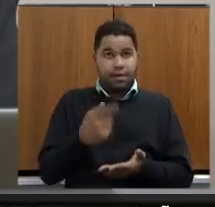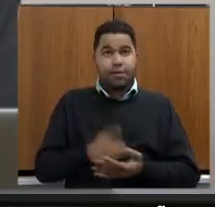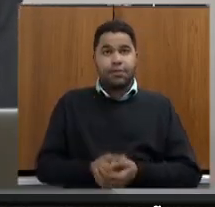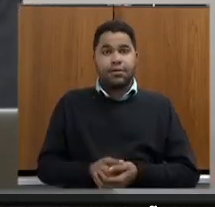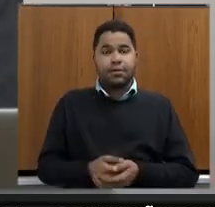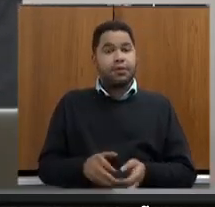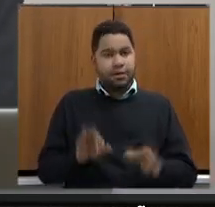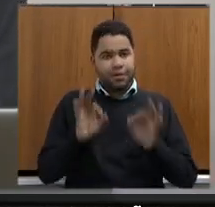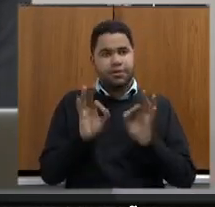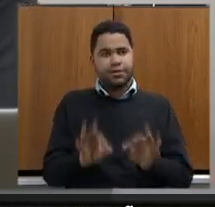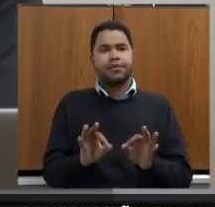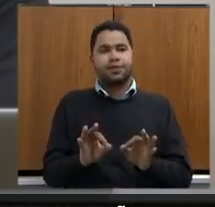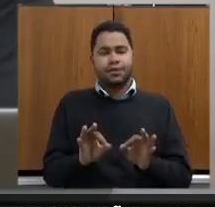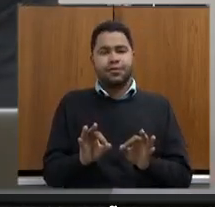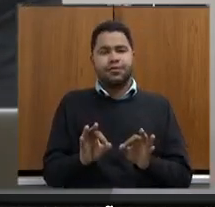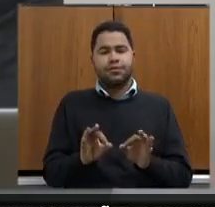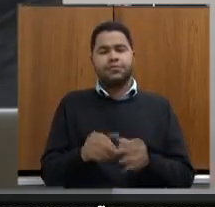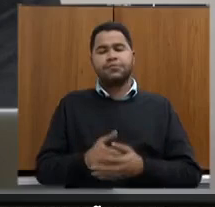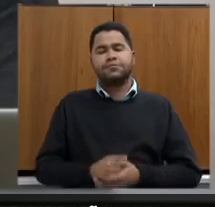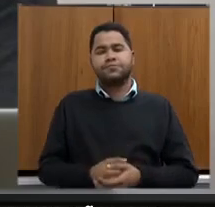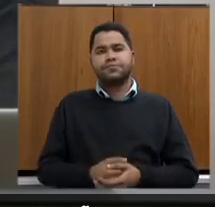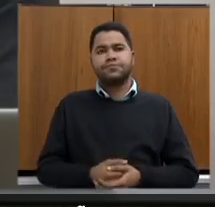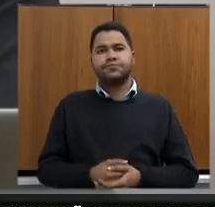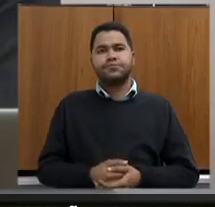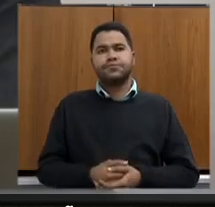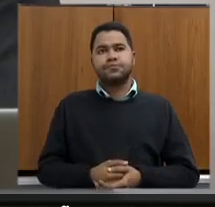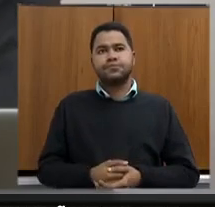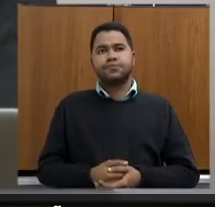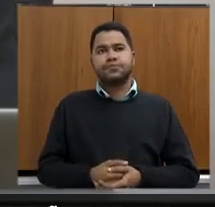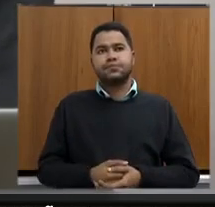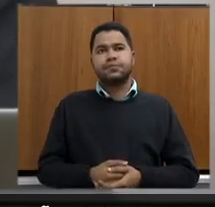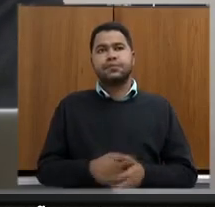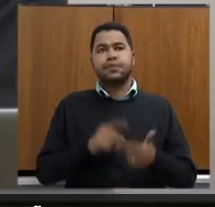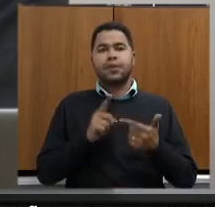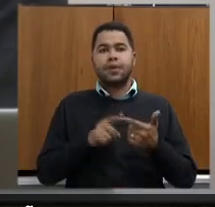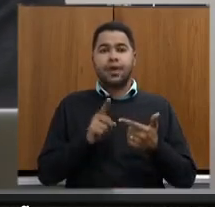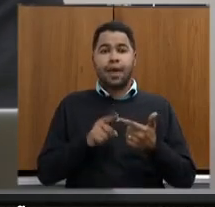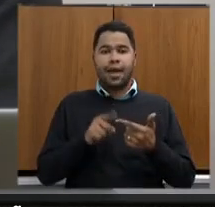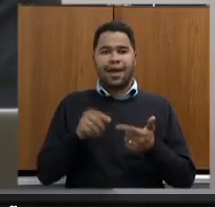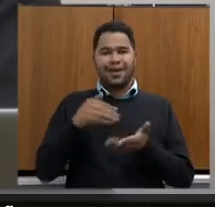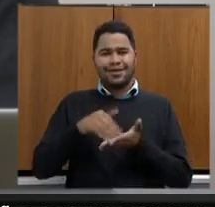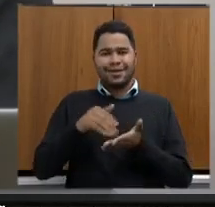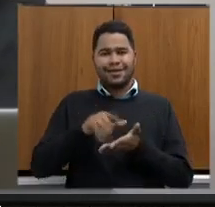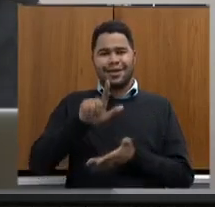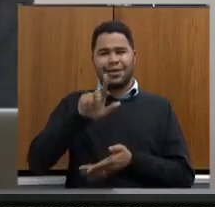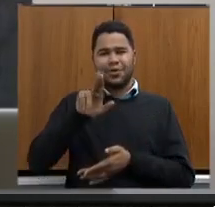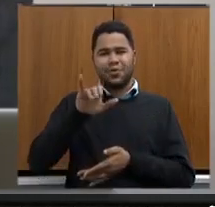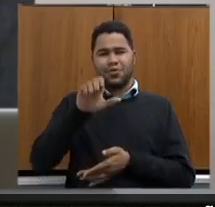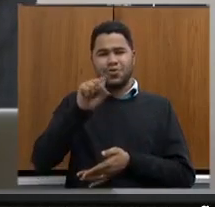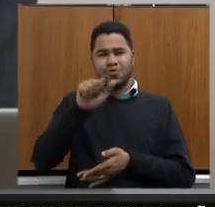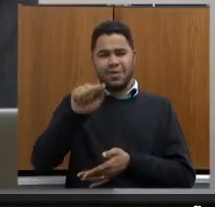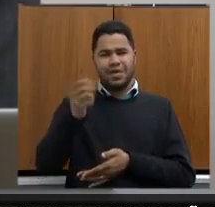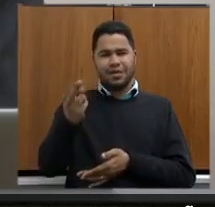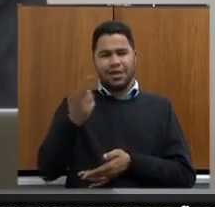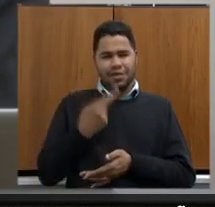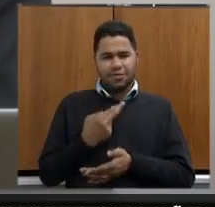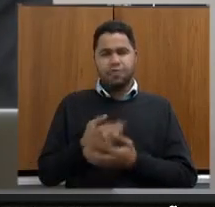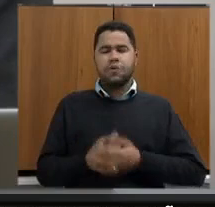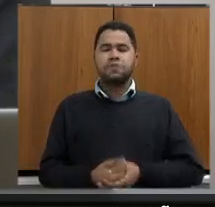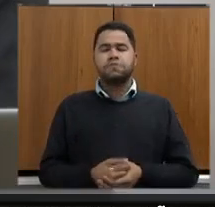tem certeza que será o caso quanto a a parte respondida pela secretaria Luiza é